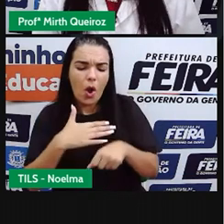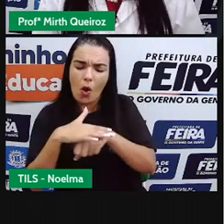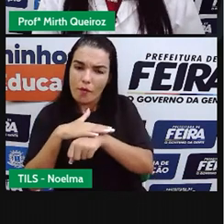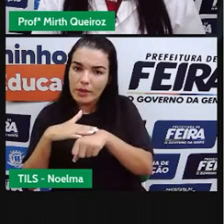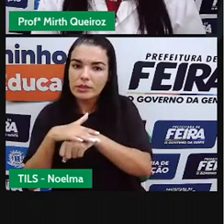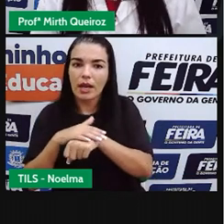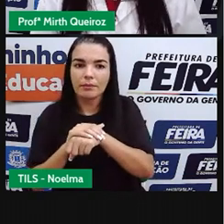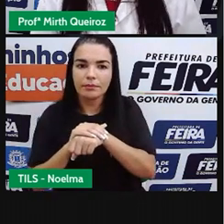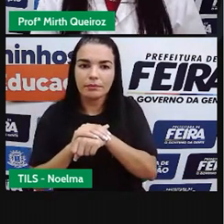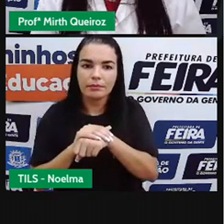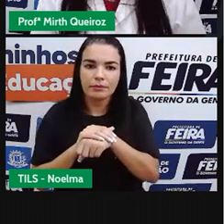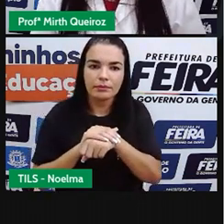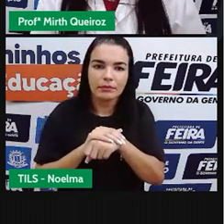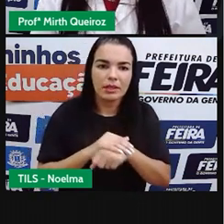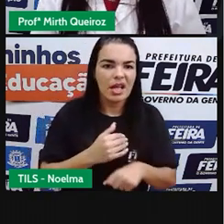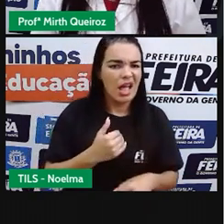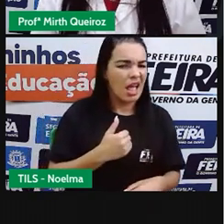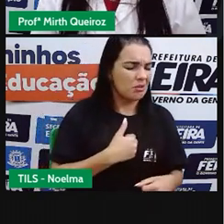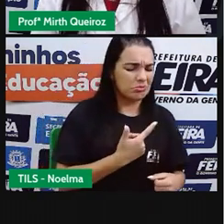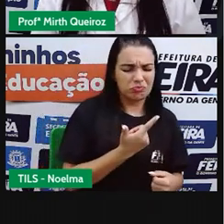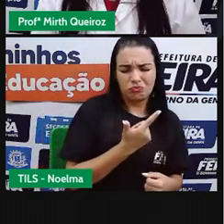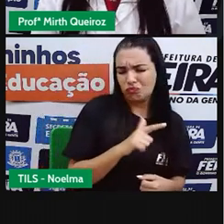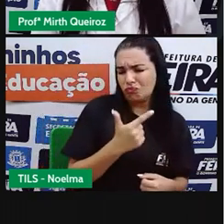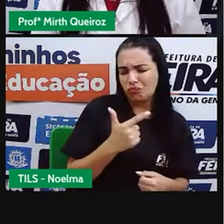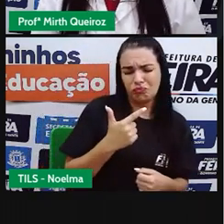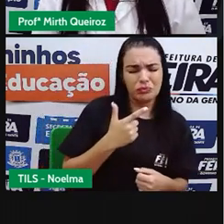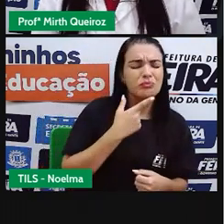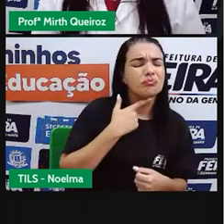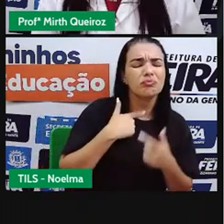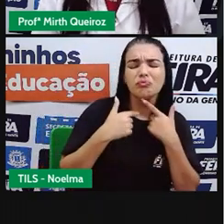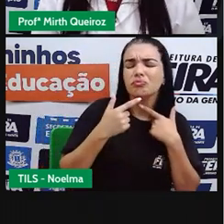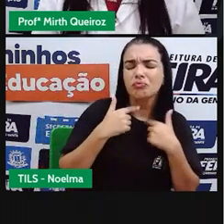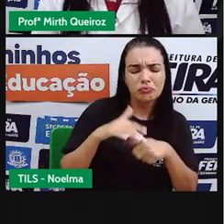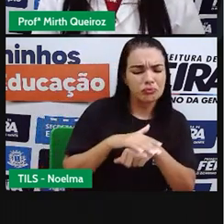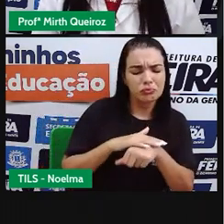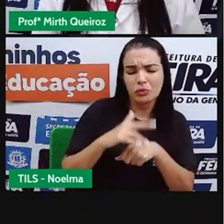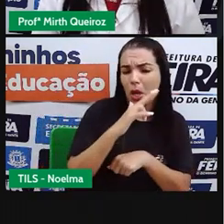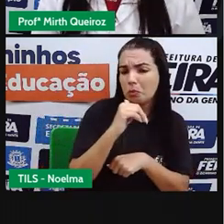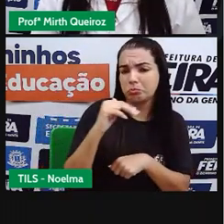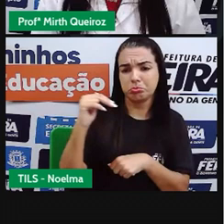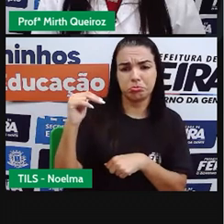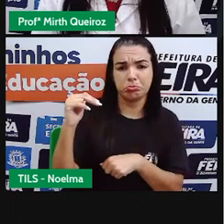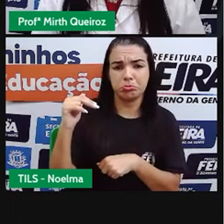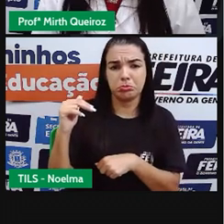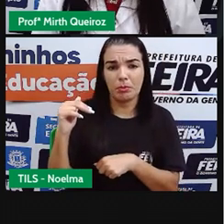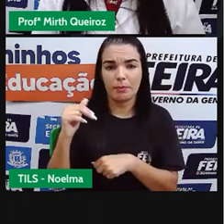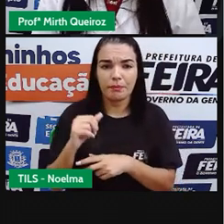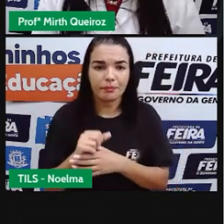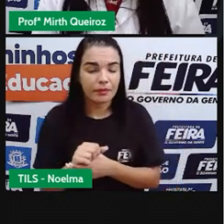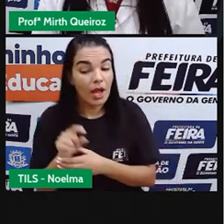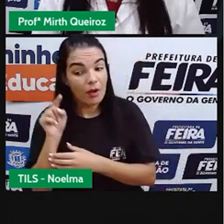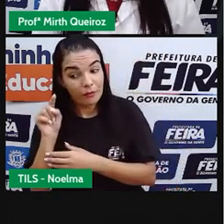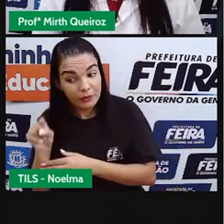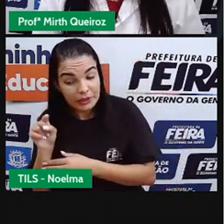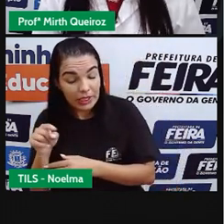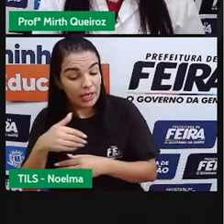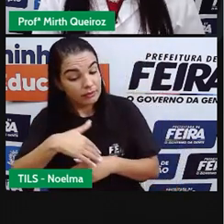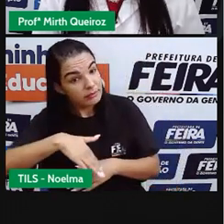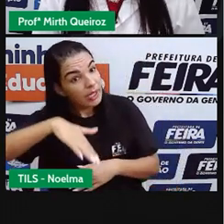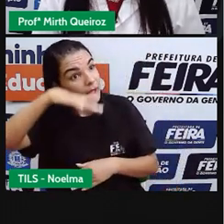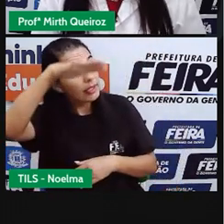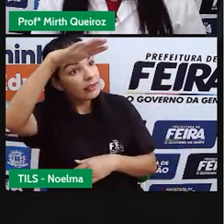ele. Não estou com vontade de conversar com ele nunca mais. Você está crescendo, meu